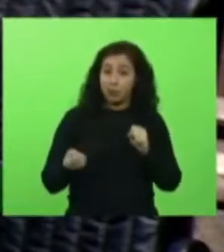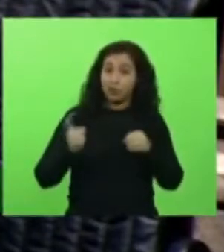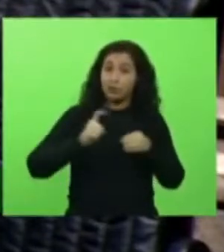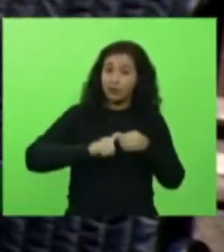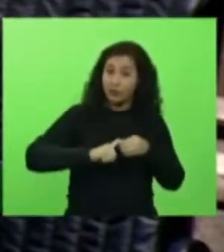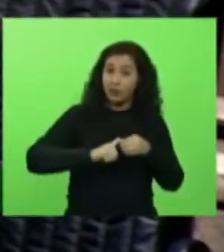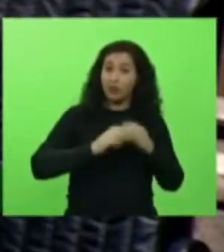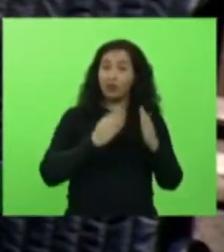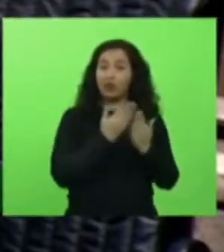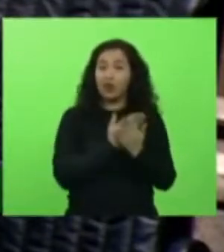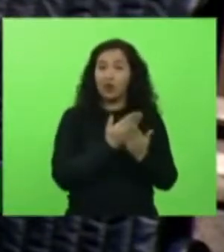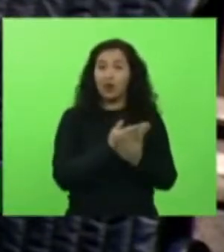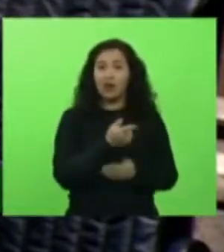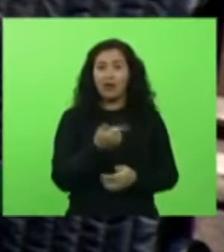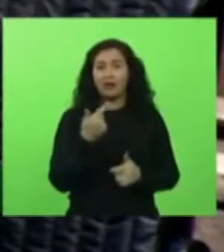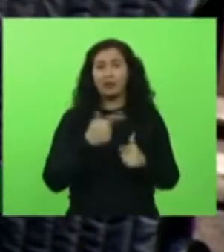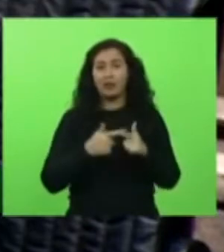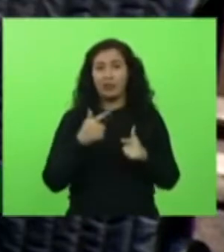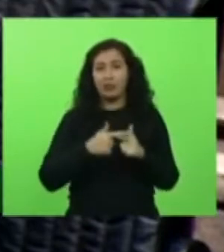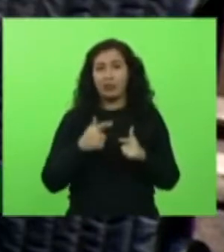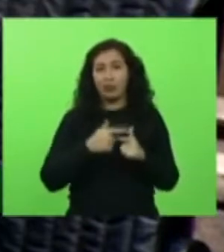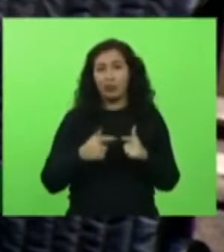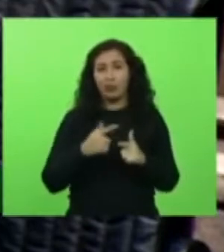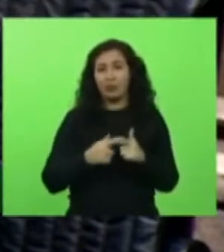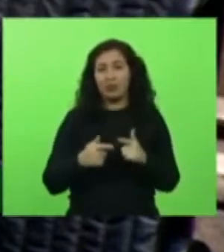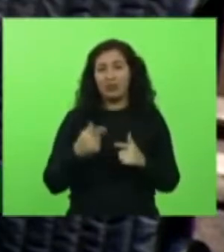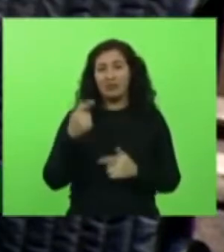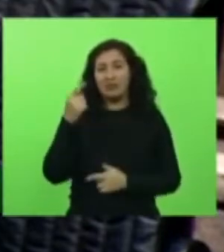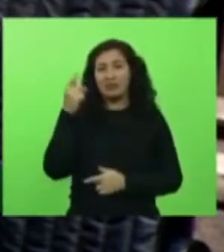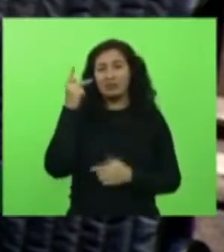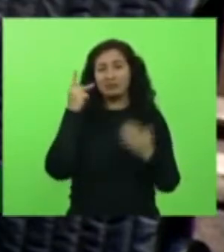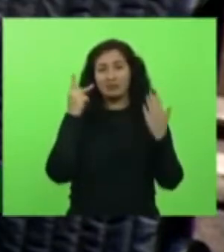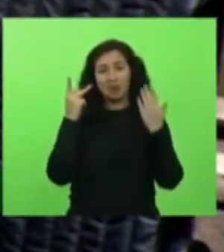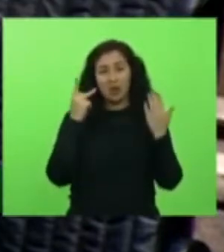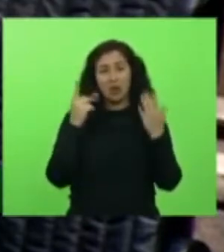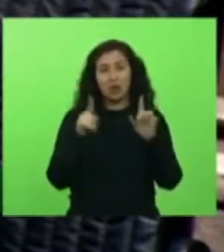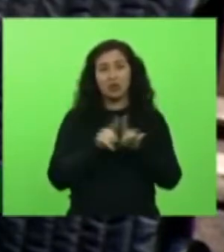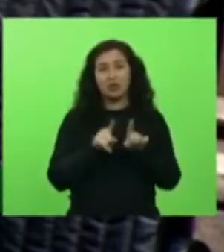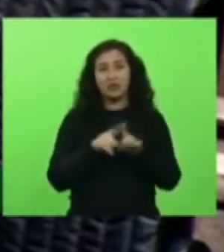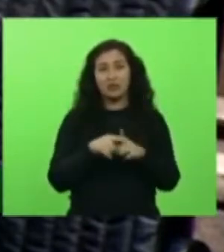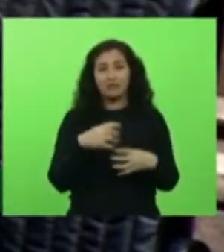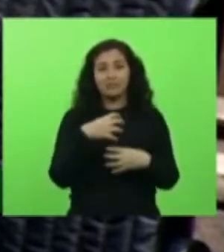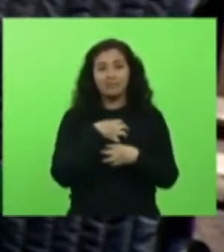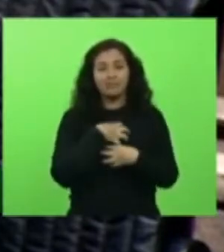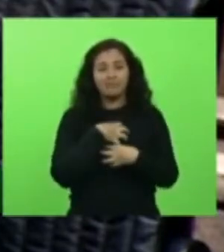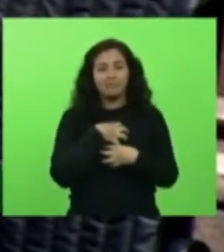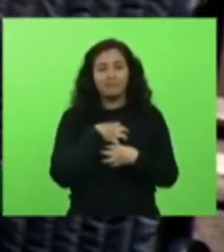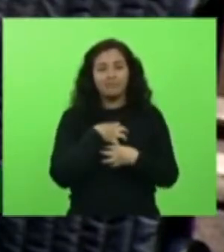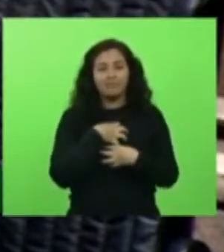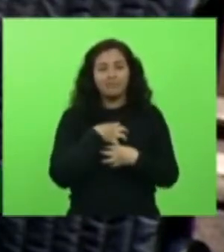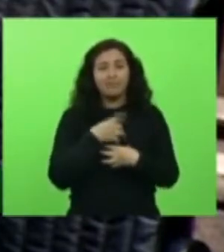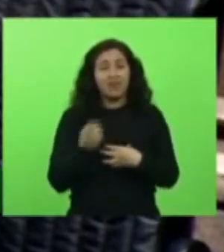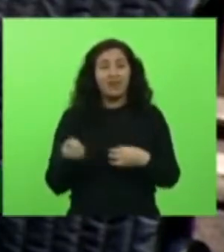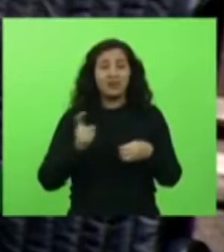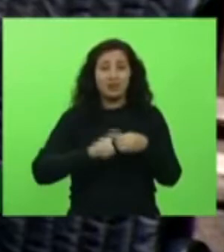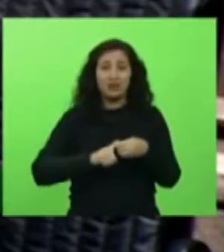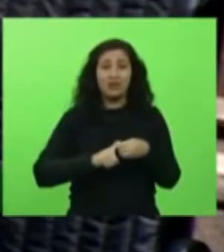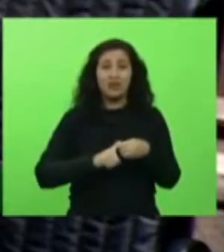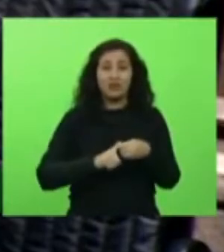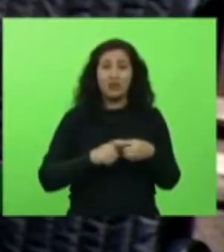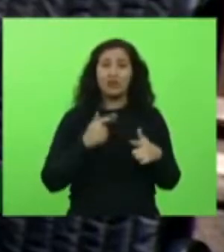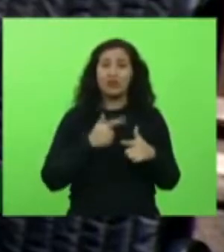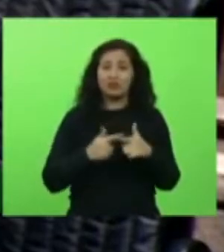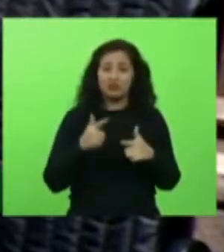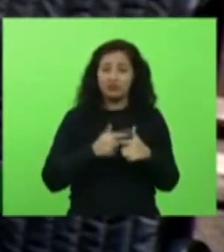ter sérios problemas psicológicos, emocionais, que vão voltar com uma defasagem